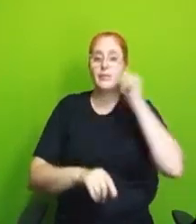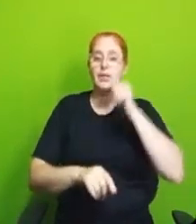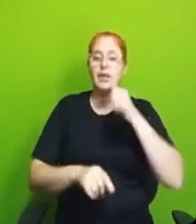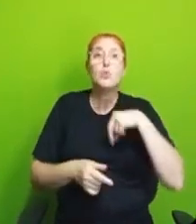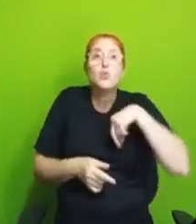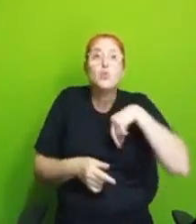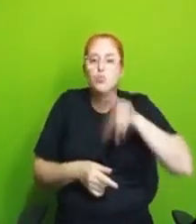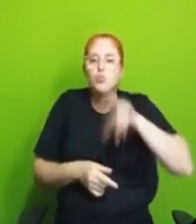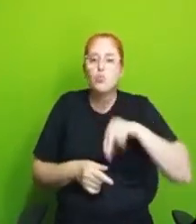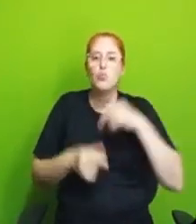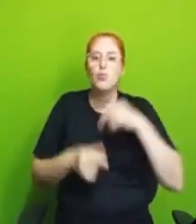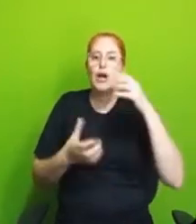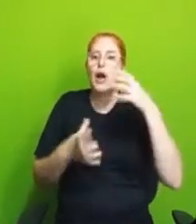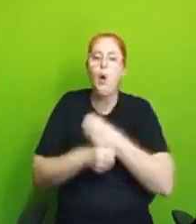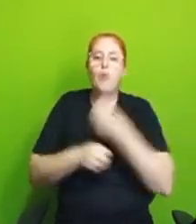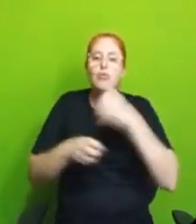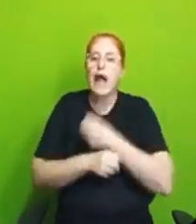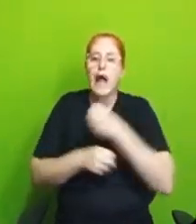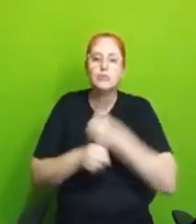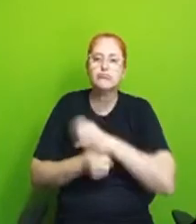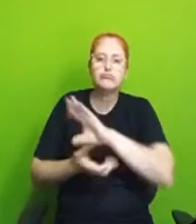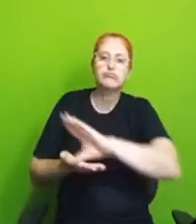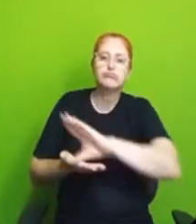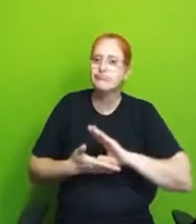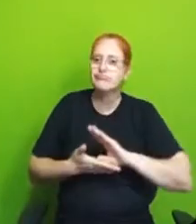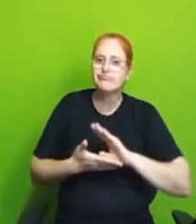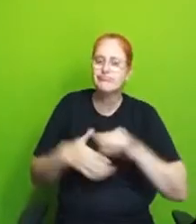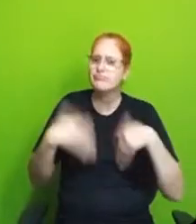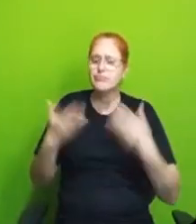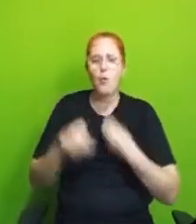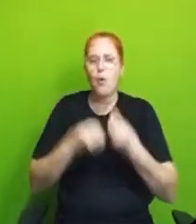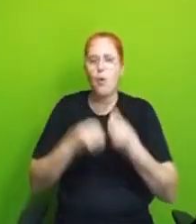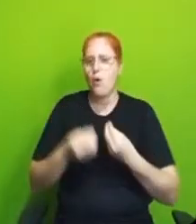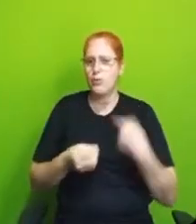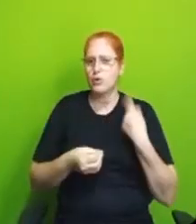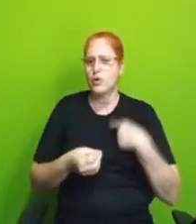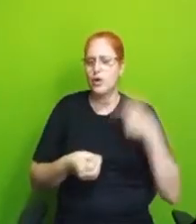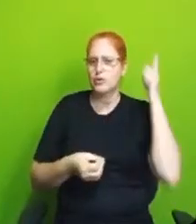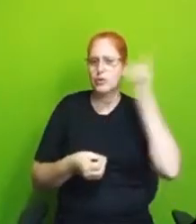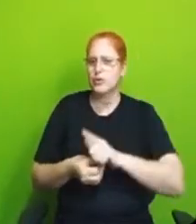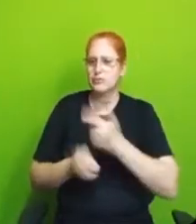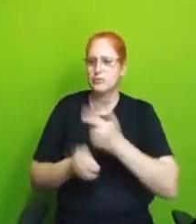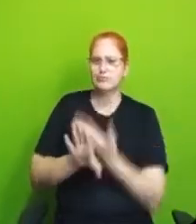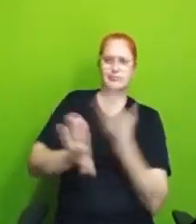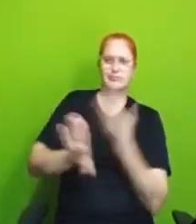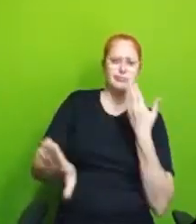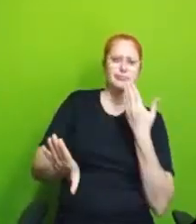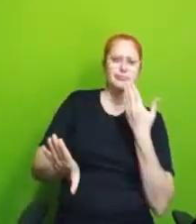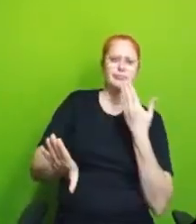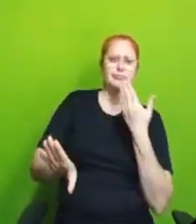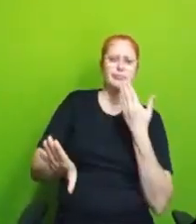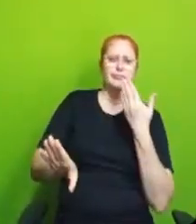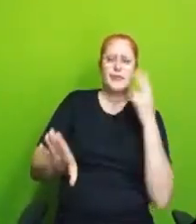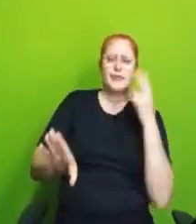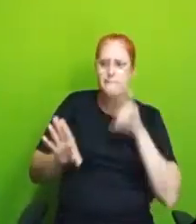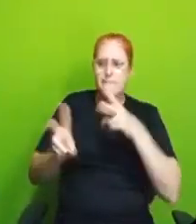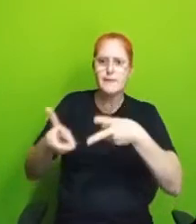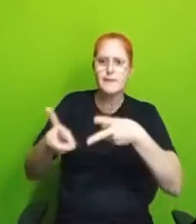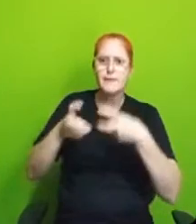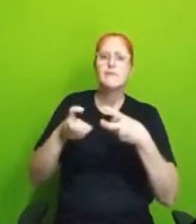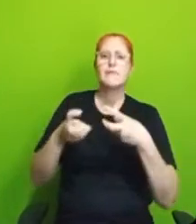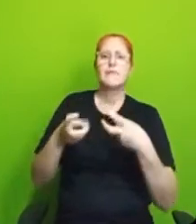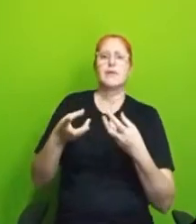né? Então, como é que a gente consegue afastar essa poeira e olhar de que forma é que o